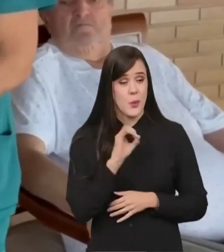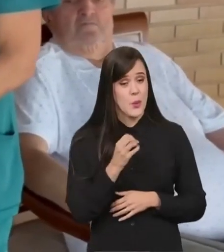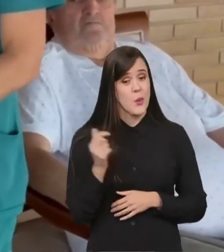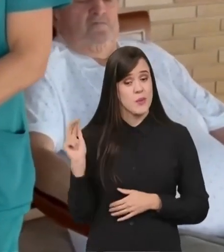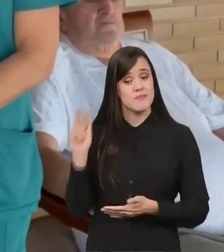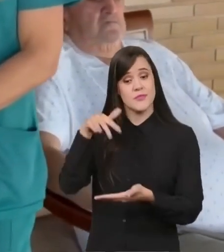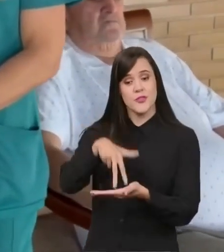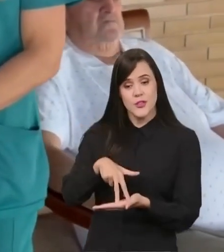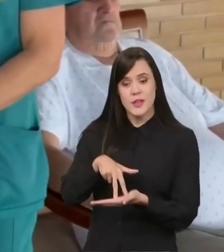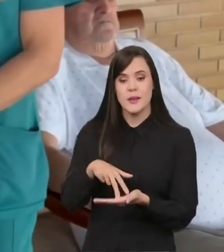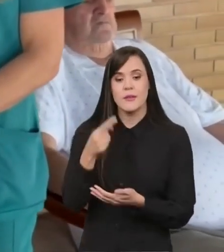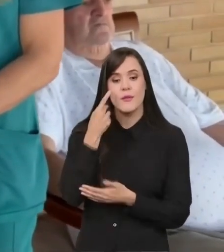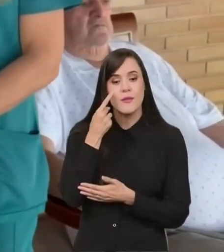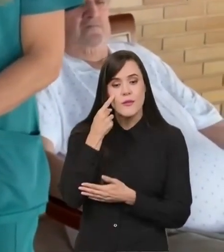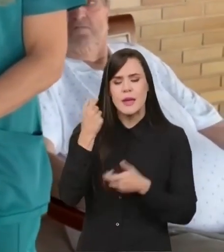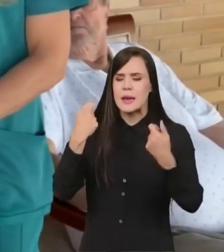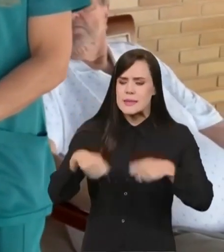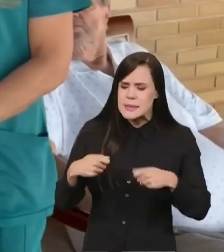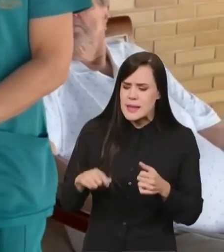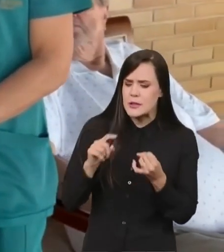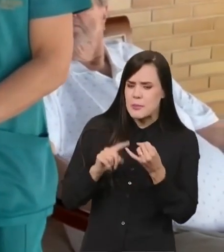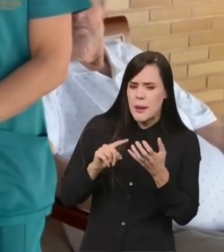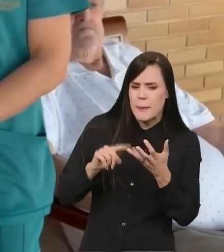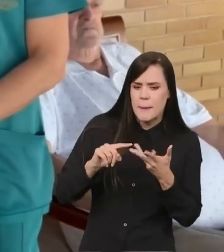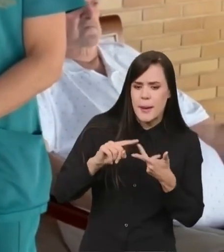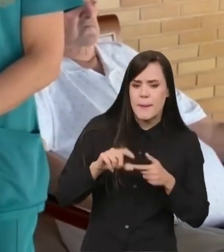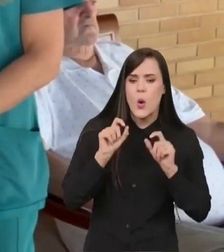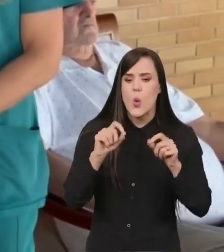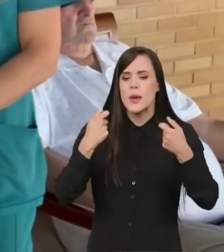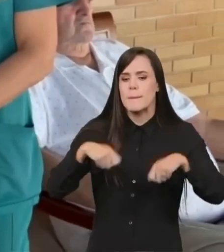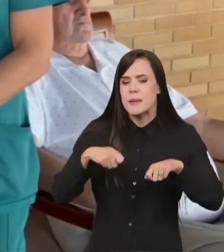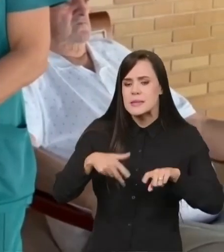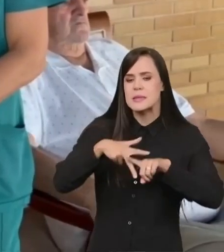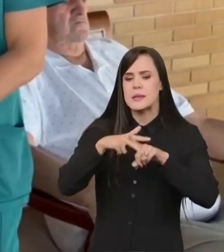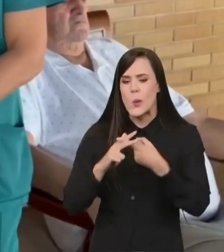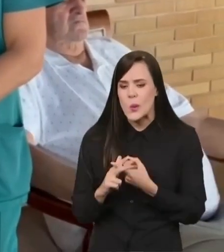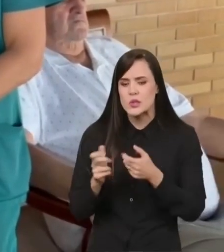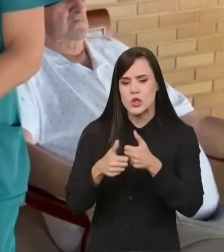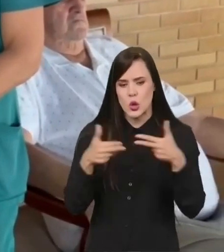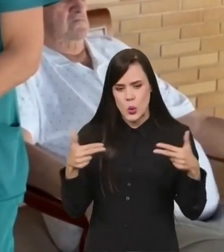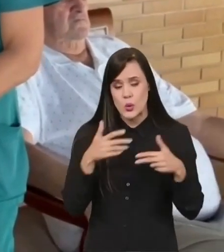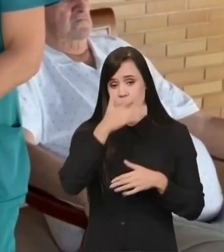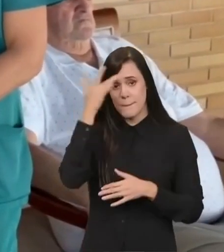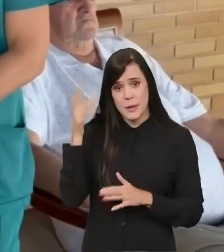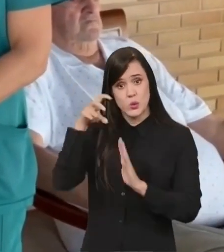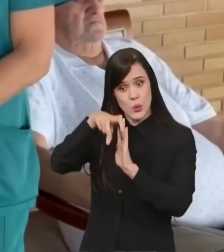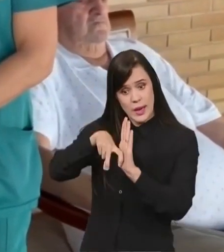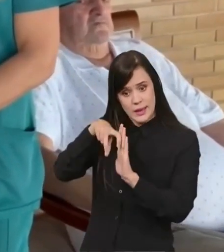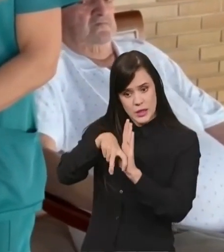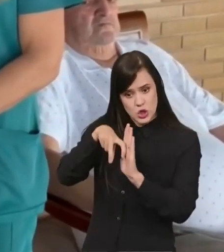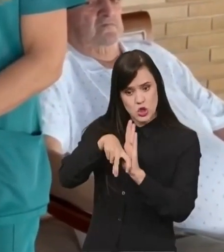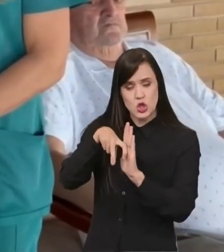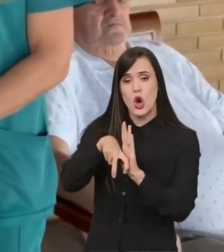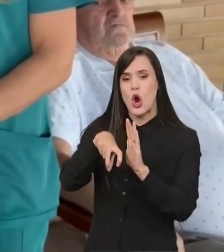eu estou aqui para a gente ver as necessidades, Sim. o que está precisando de manutenção. O paciente na cadeira de roda,